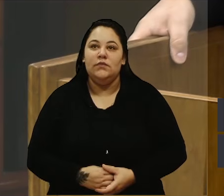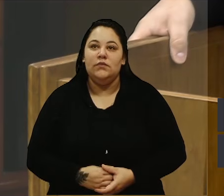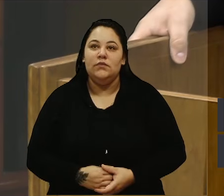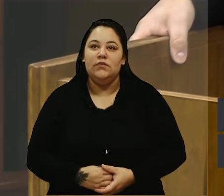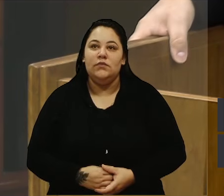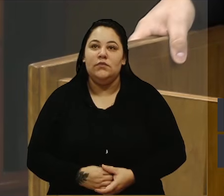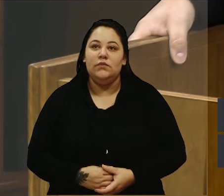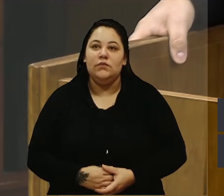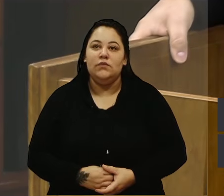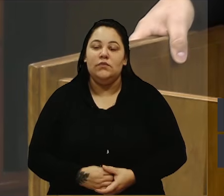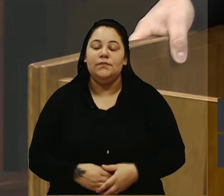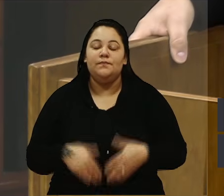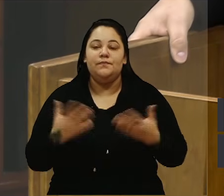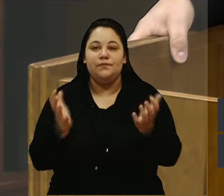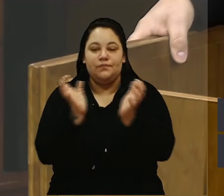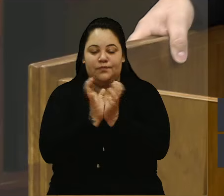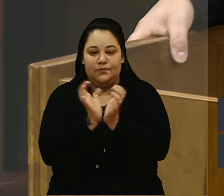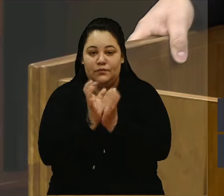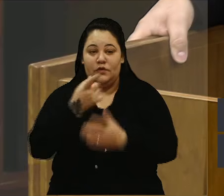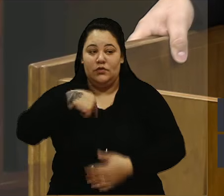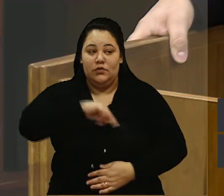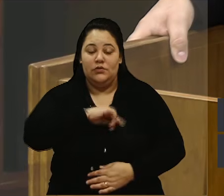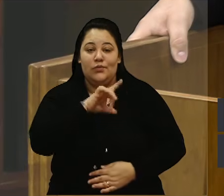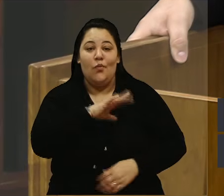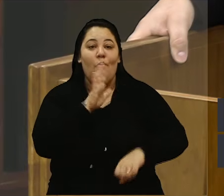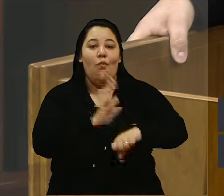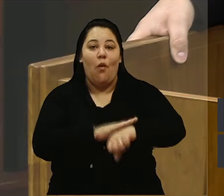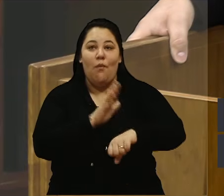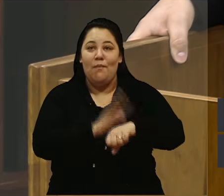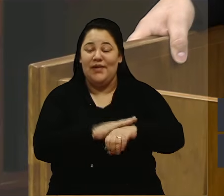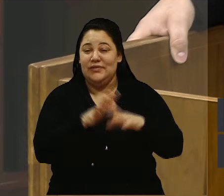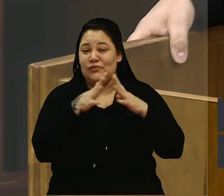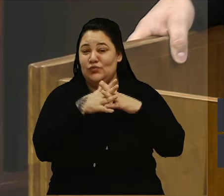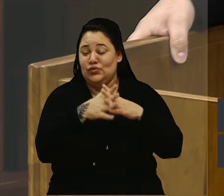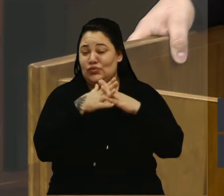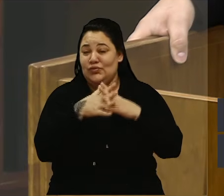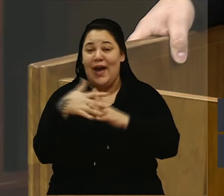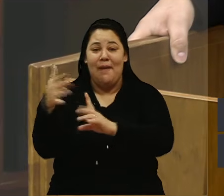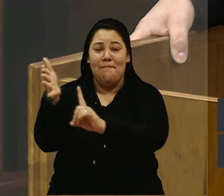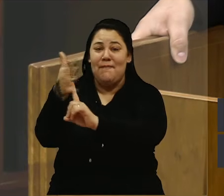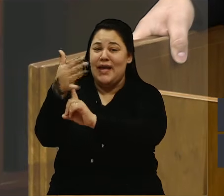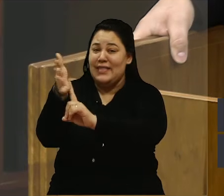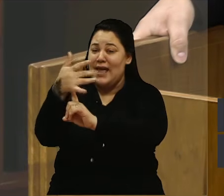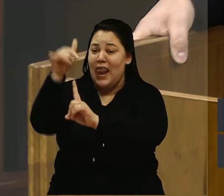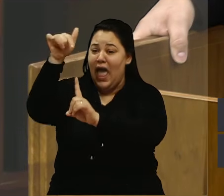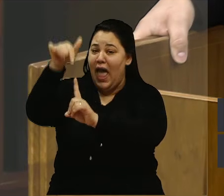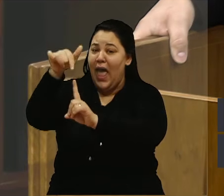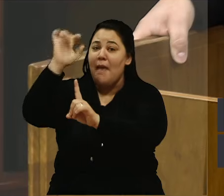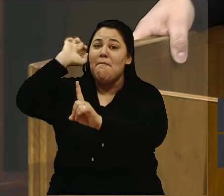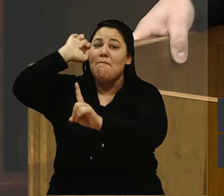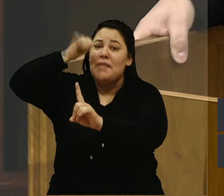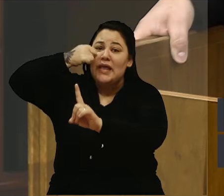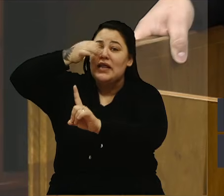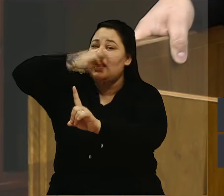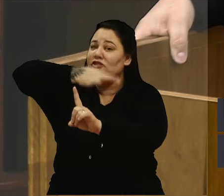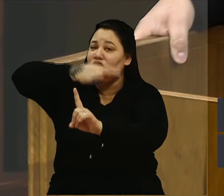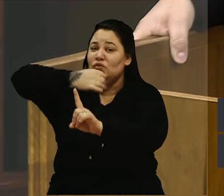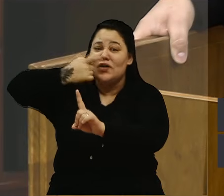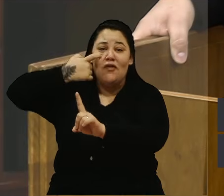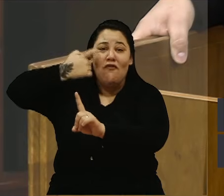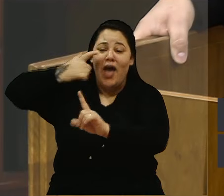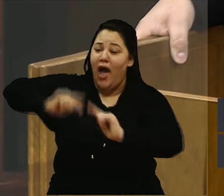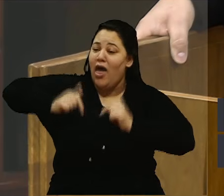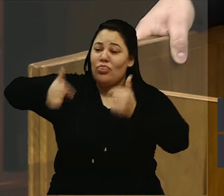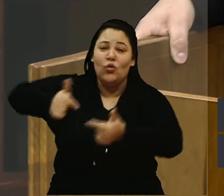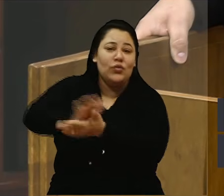Então, colegas, nós chegamos num momento caótico na bandeira preta da saúde em Caxias do Sul e eu não estou vendo reação. Nós estamos